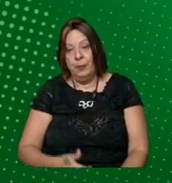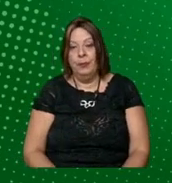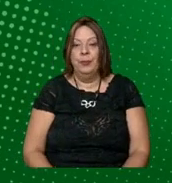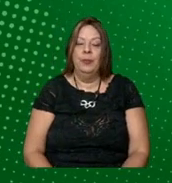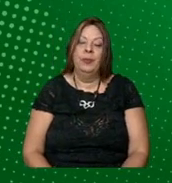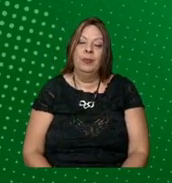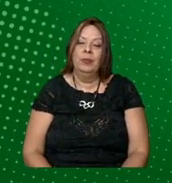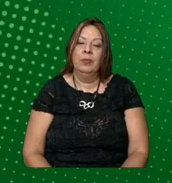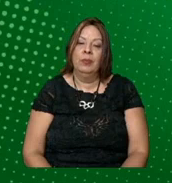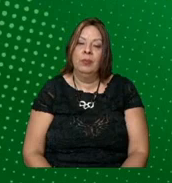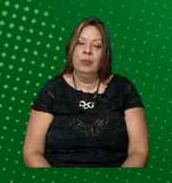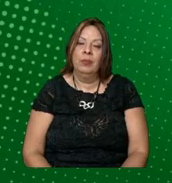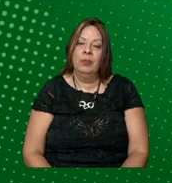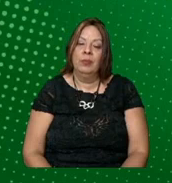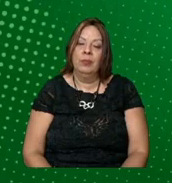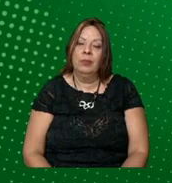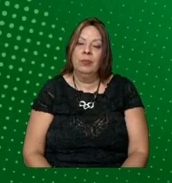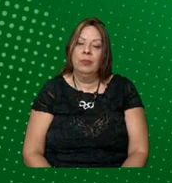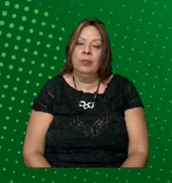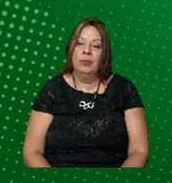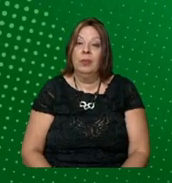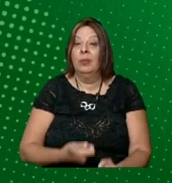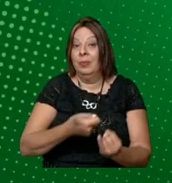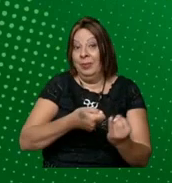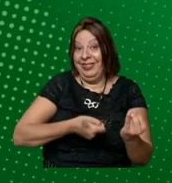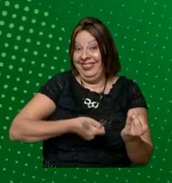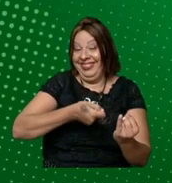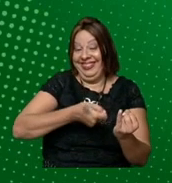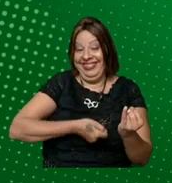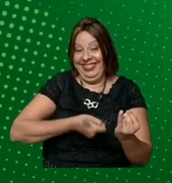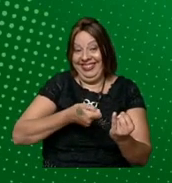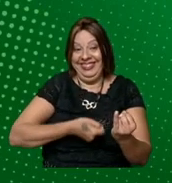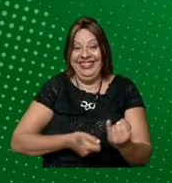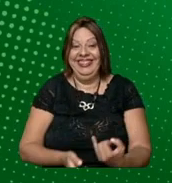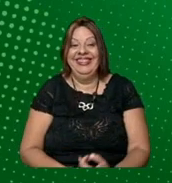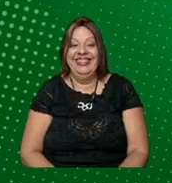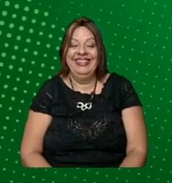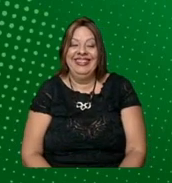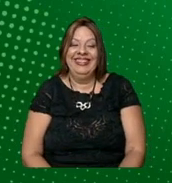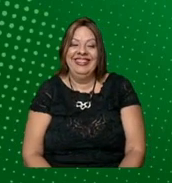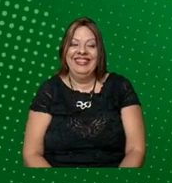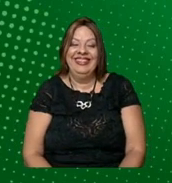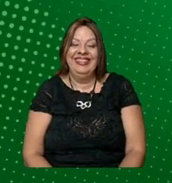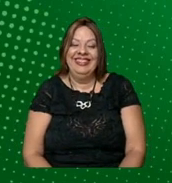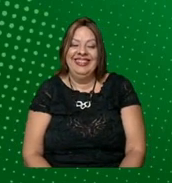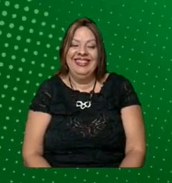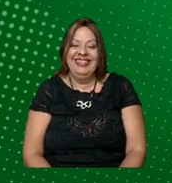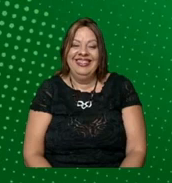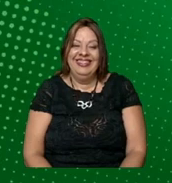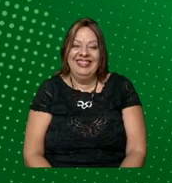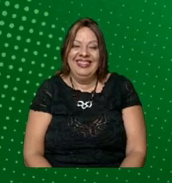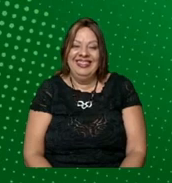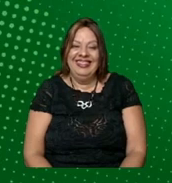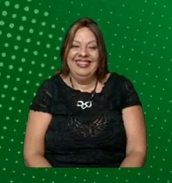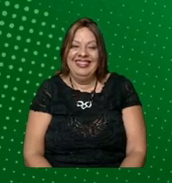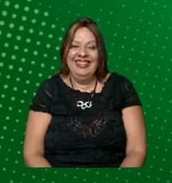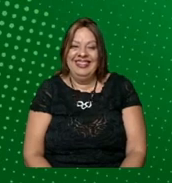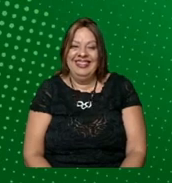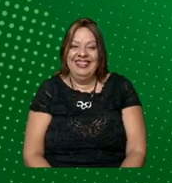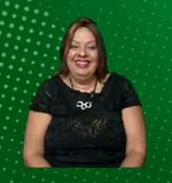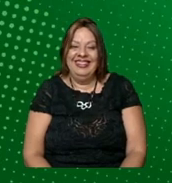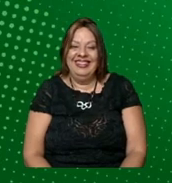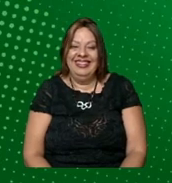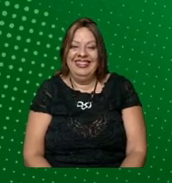para o Samuel da cidade pé quente de Itaporanga da Ajuda. Garantiu com a promotora Eduarda, tá?